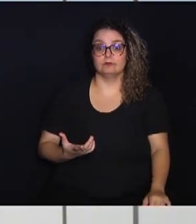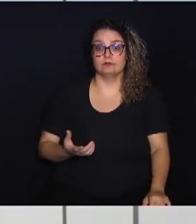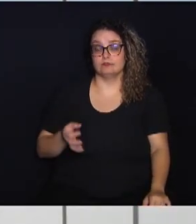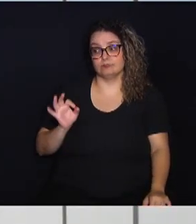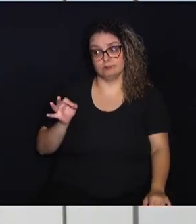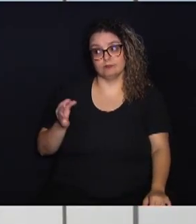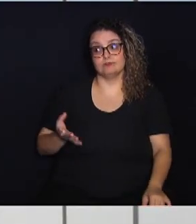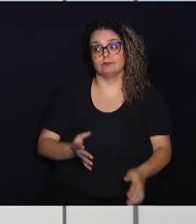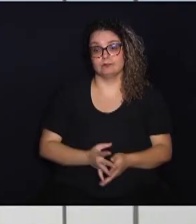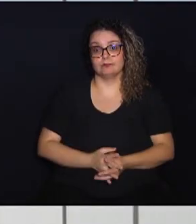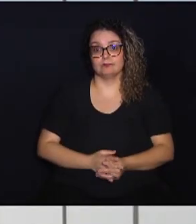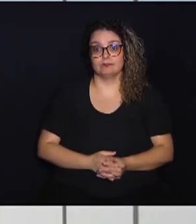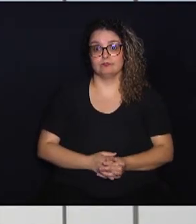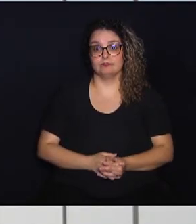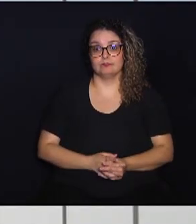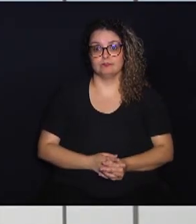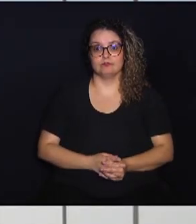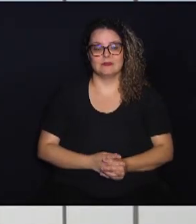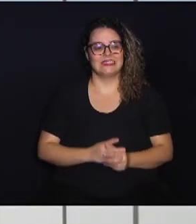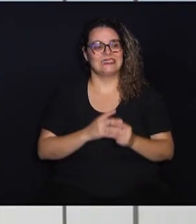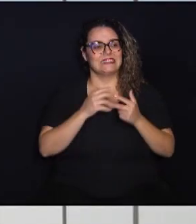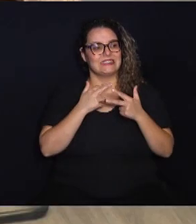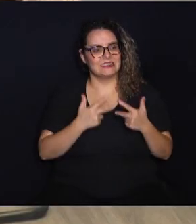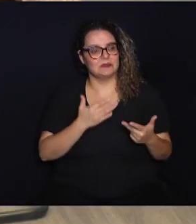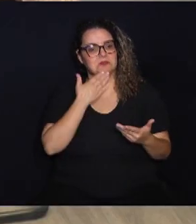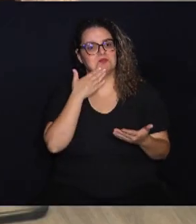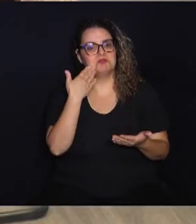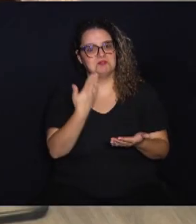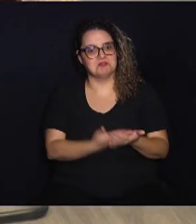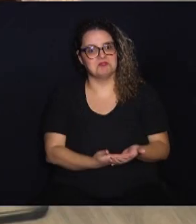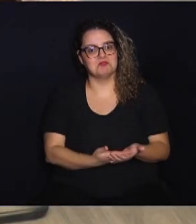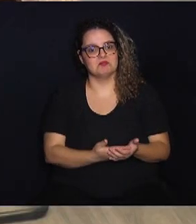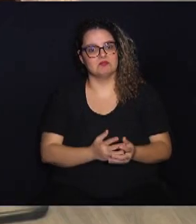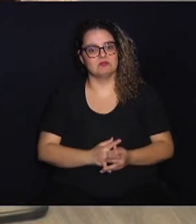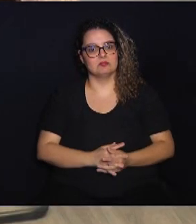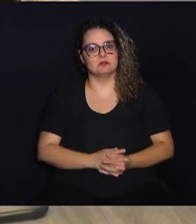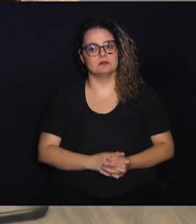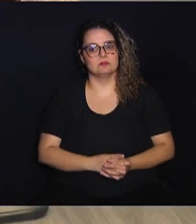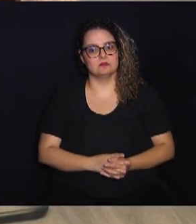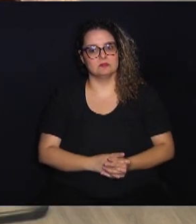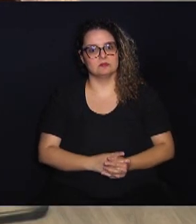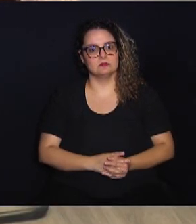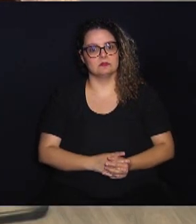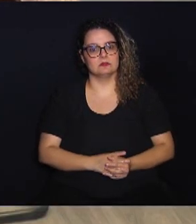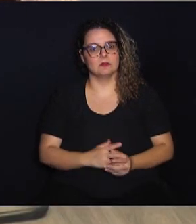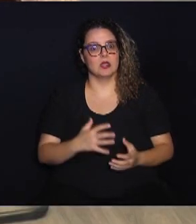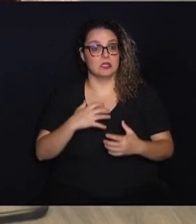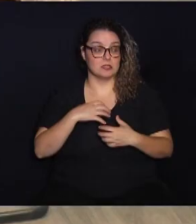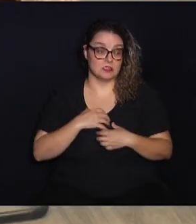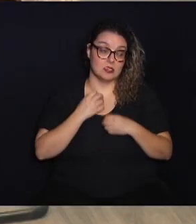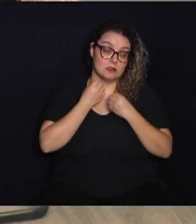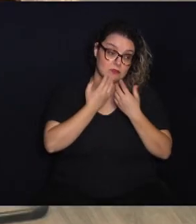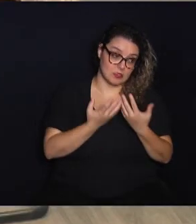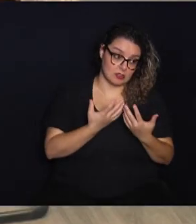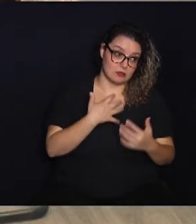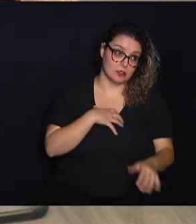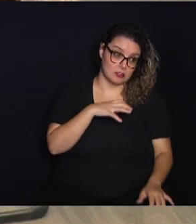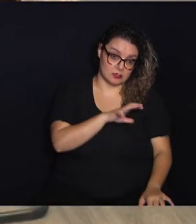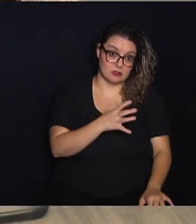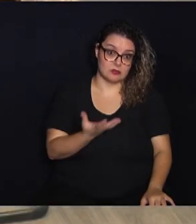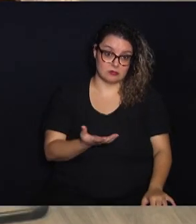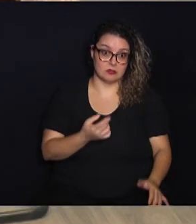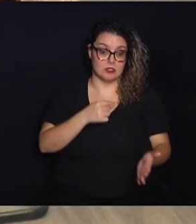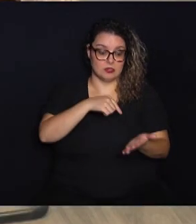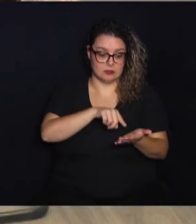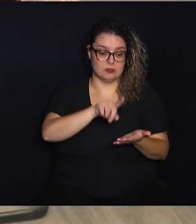certeza. Que coisa mais impressionante, né? Se sente bem com aquela situação, né? Rolar